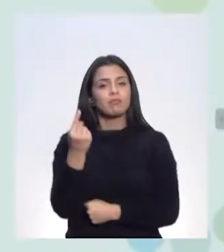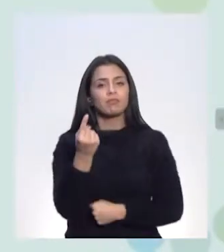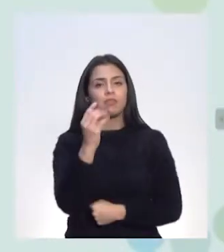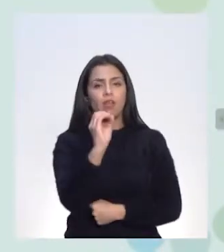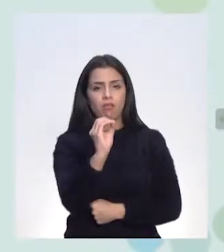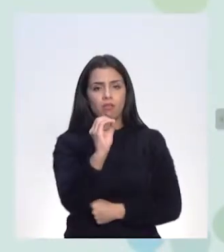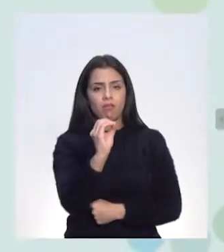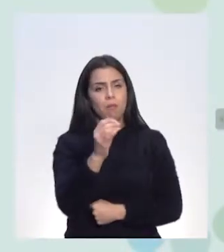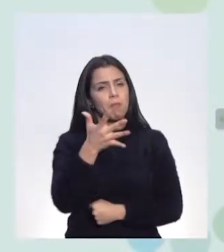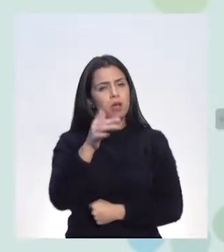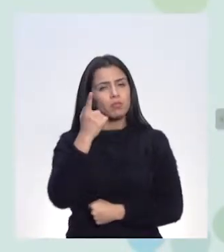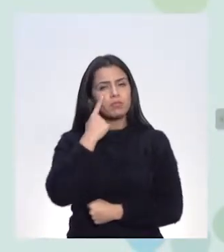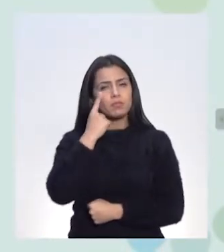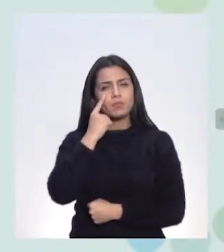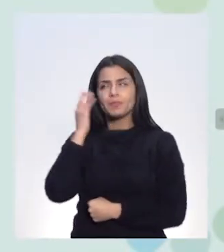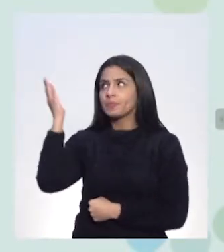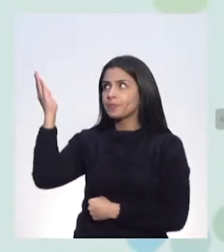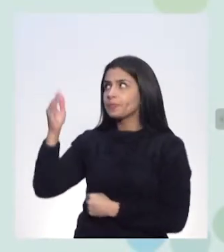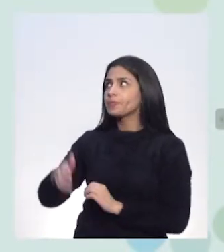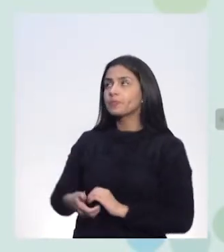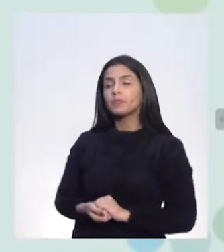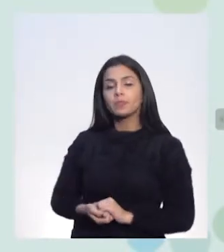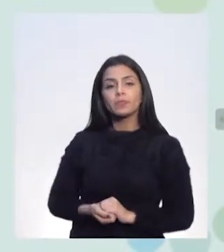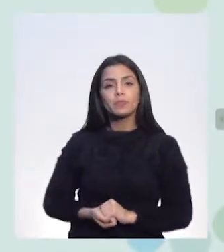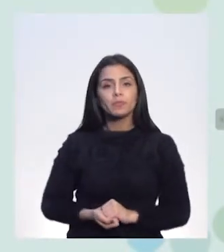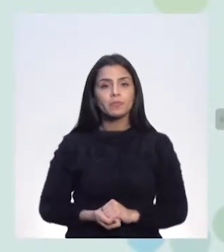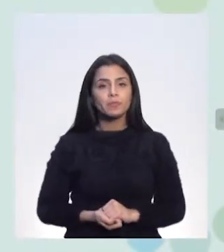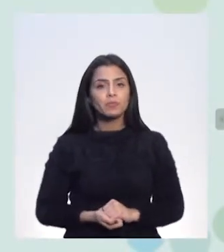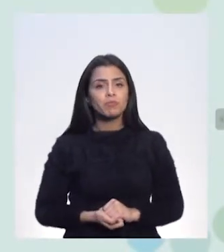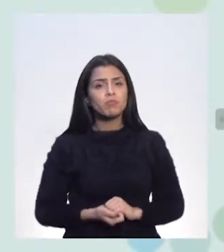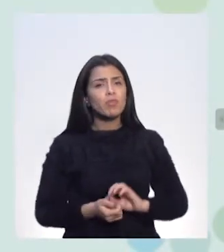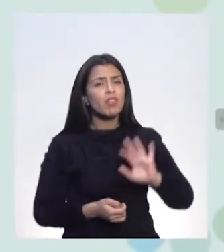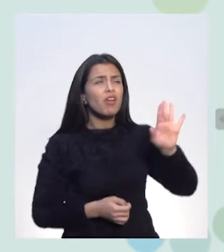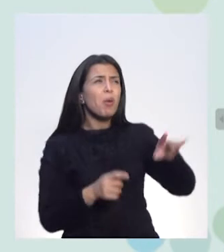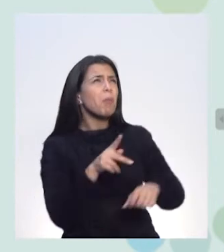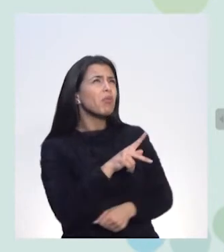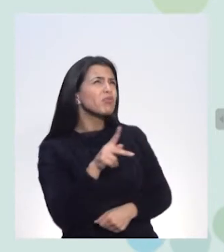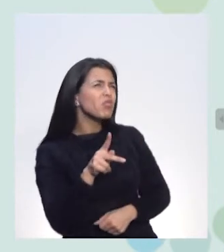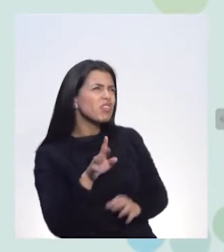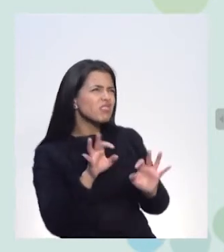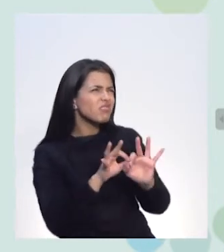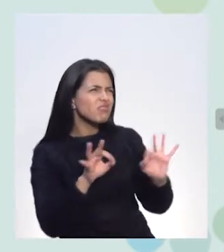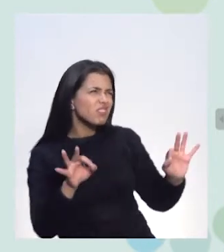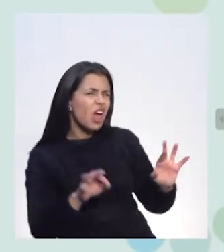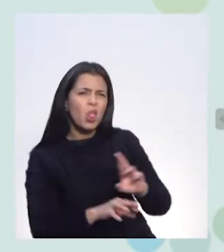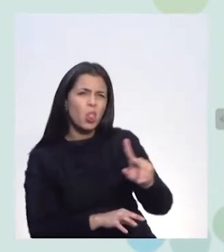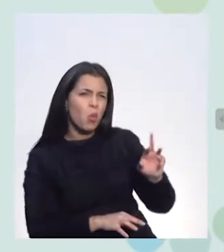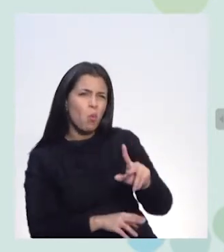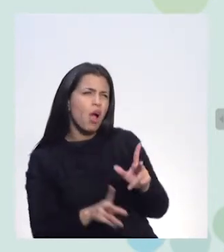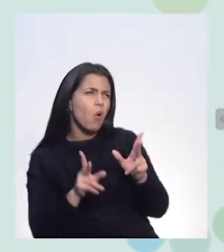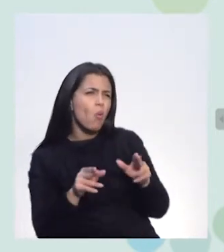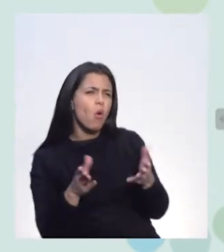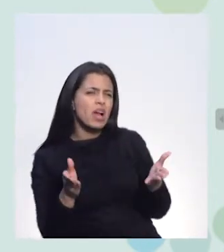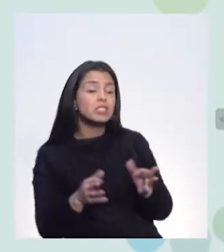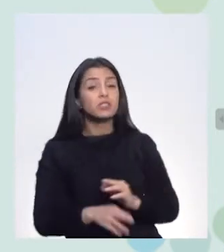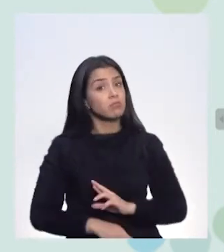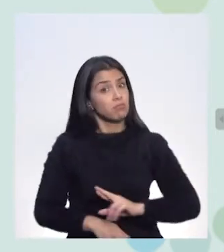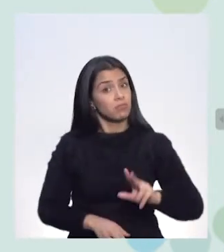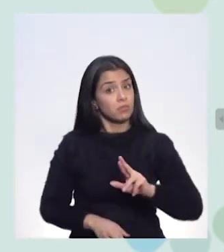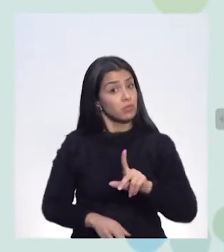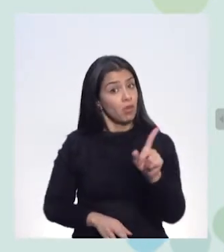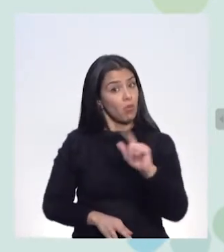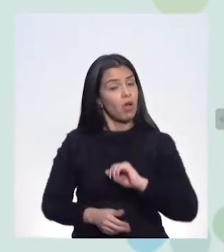mais ou menos aqui. Aí você fala assim, professora, essa distância não é igual a essa. Não